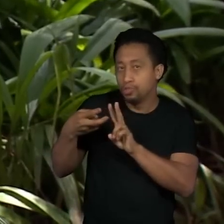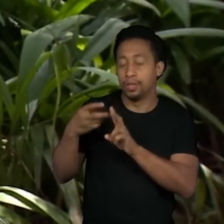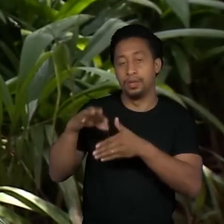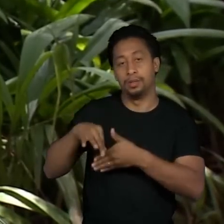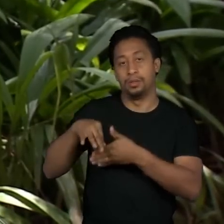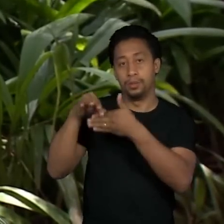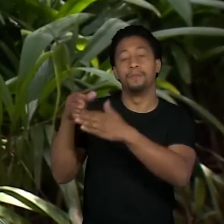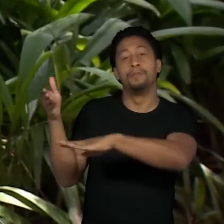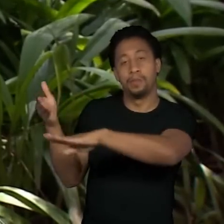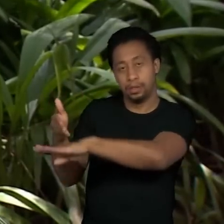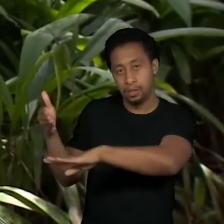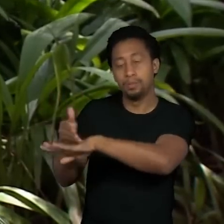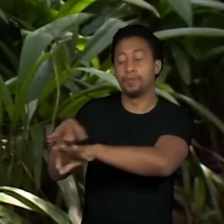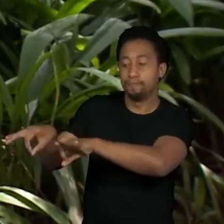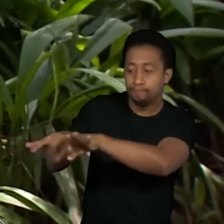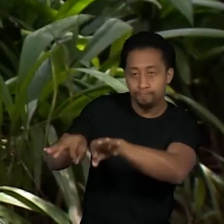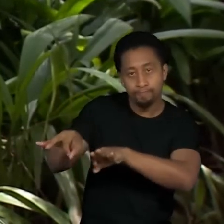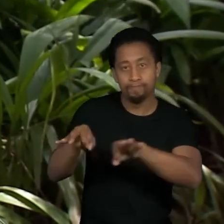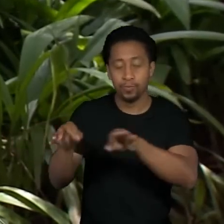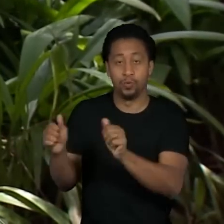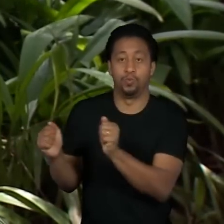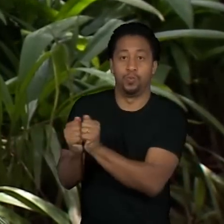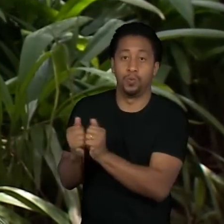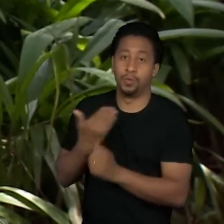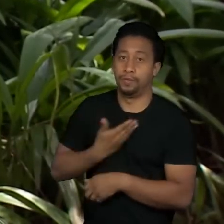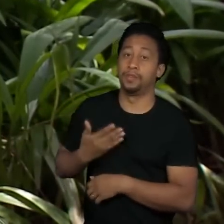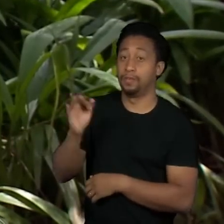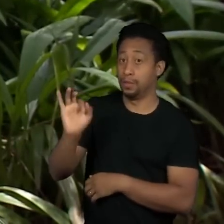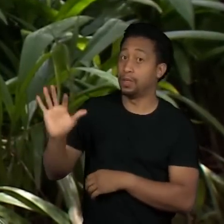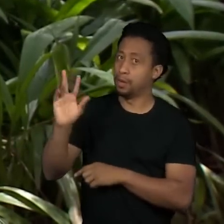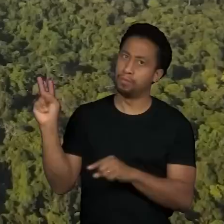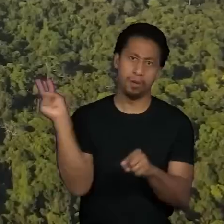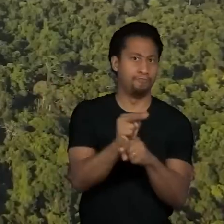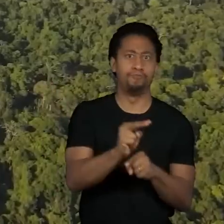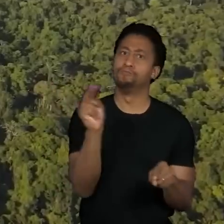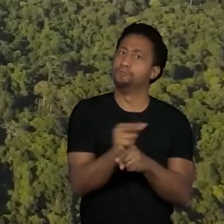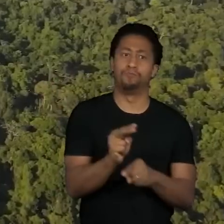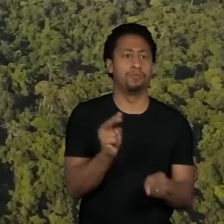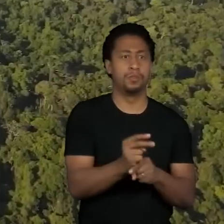federal para salvar vidas e proteger uma cultura milenar.